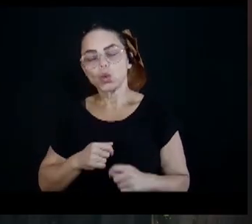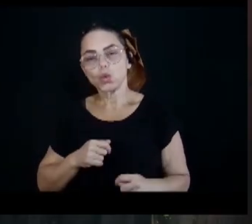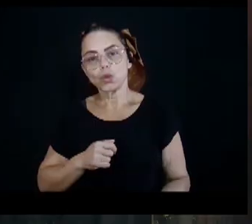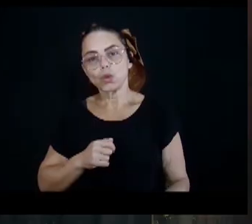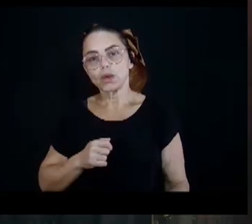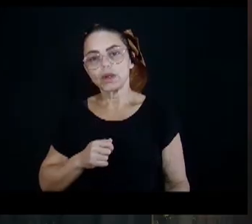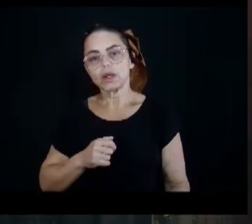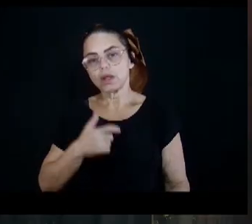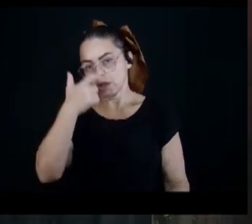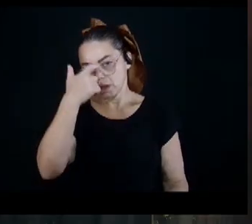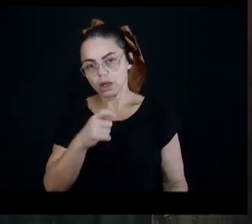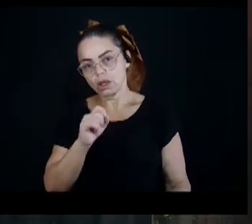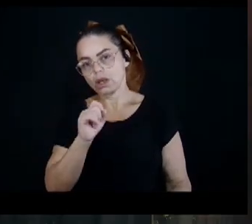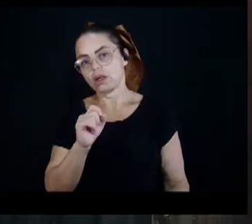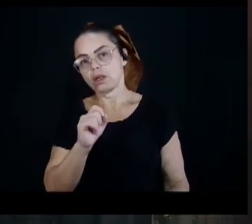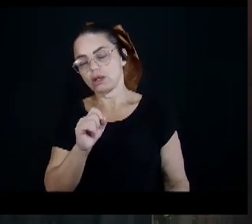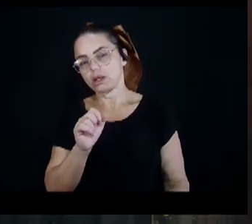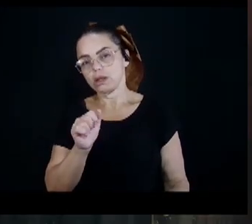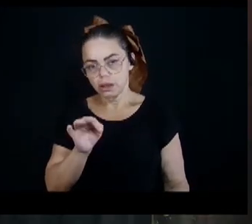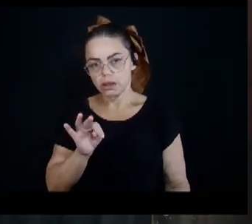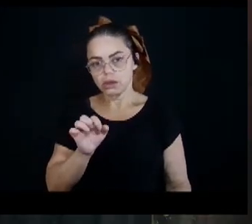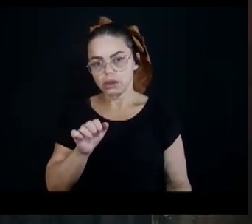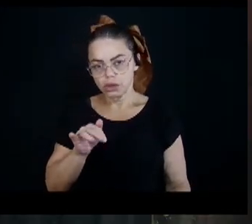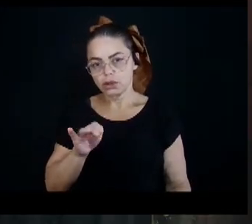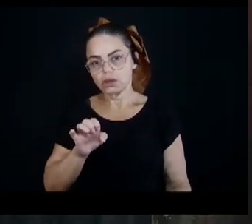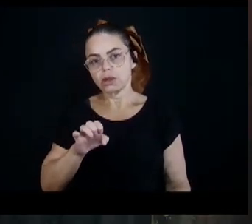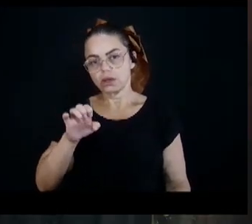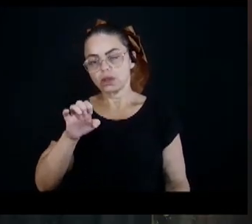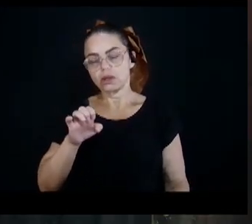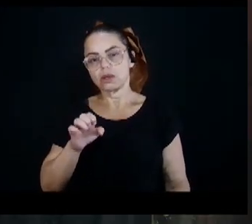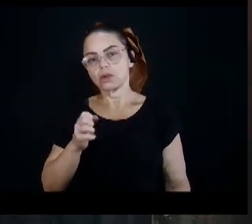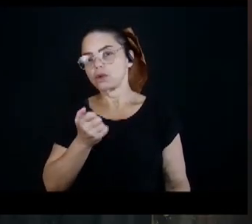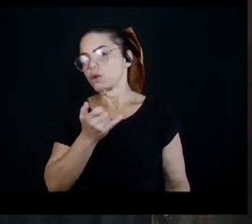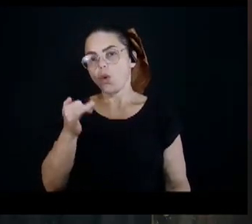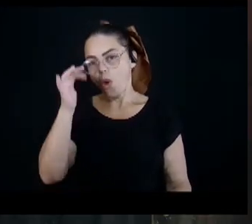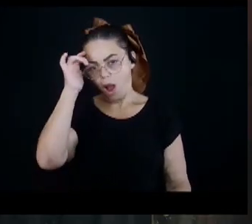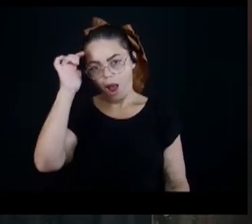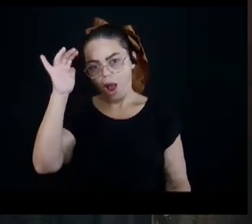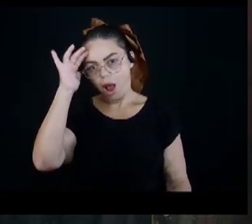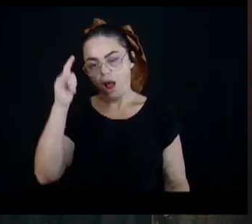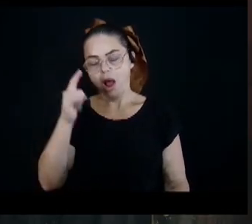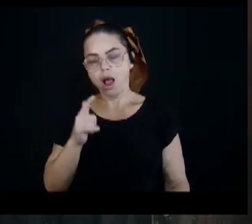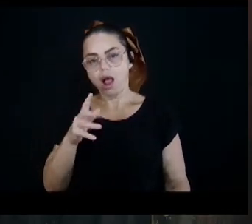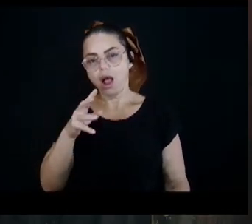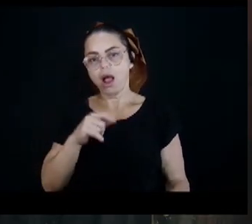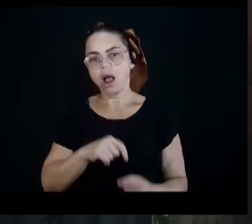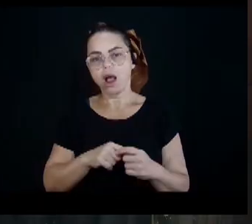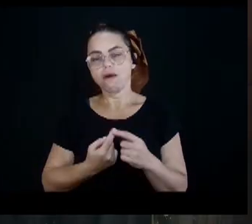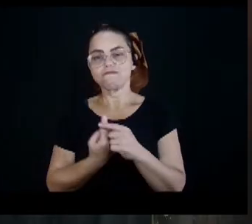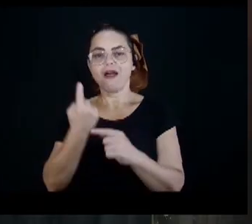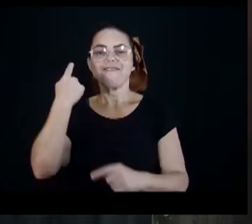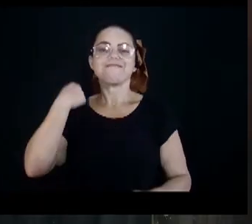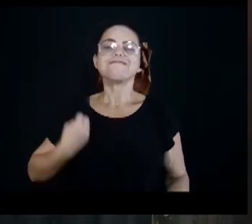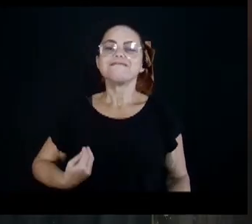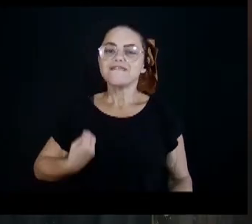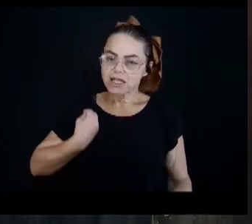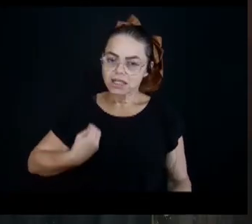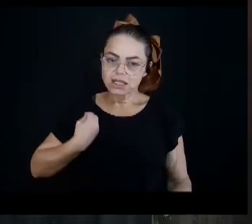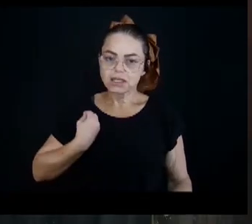a Cristiane? Né? Quais os sonhos? O que ela traz? Qual o contexto dela? Nós somos